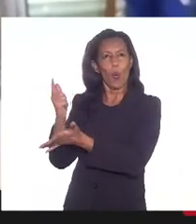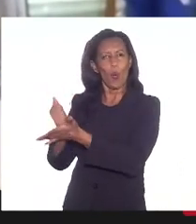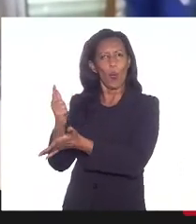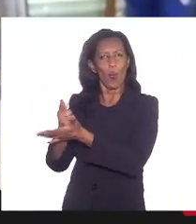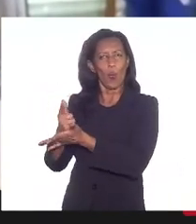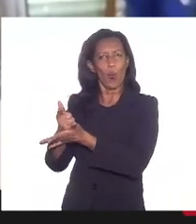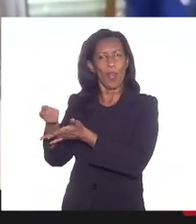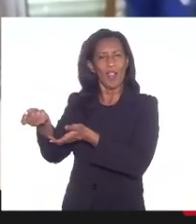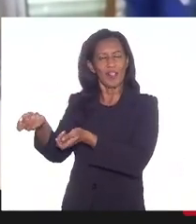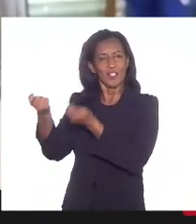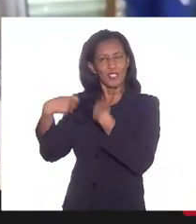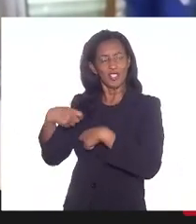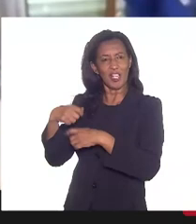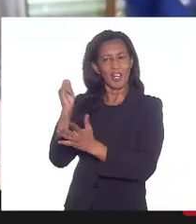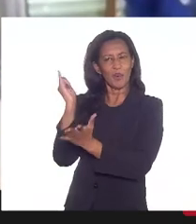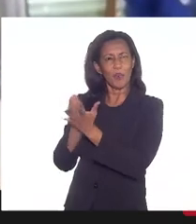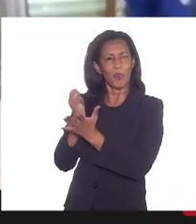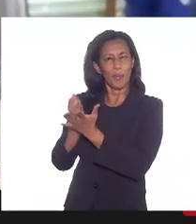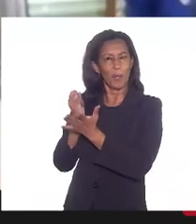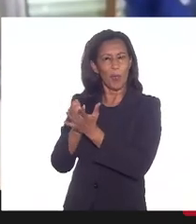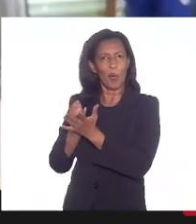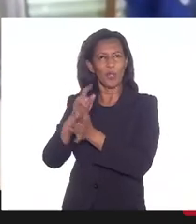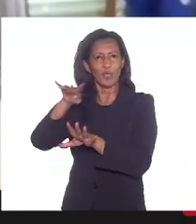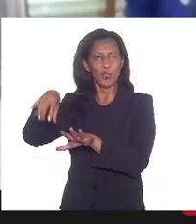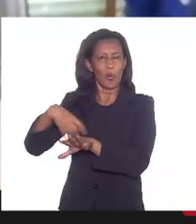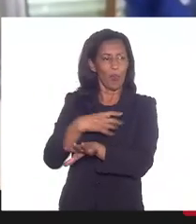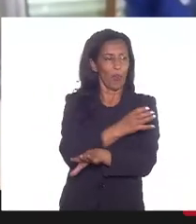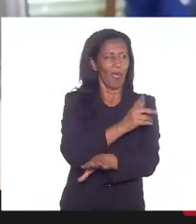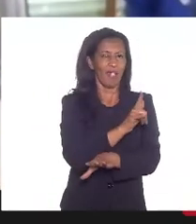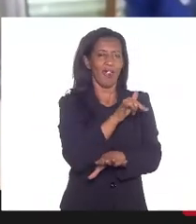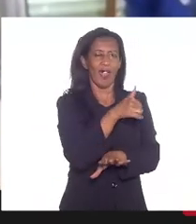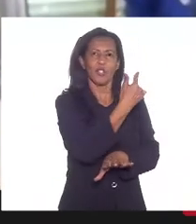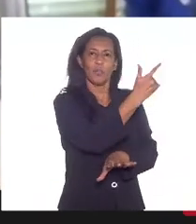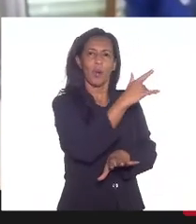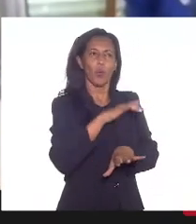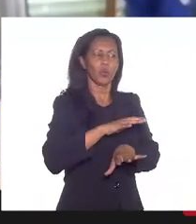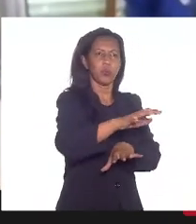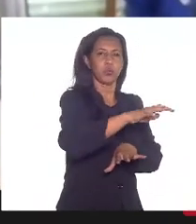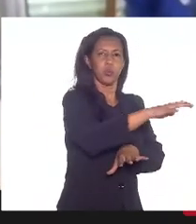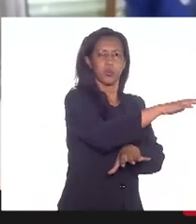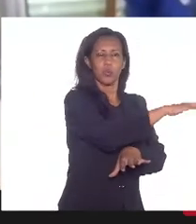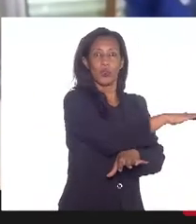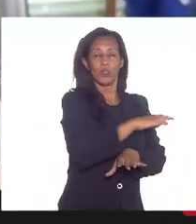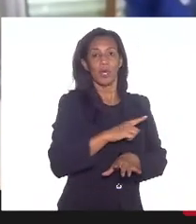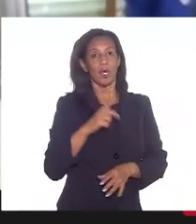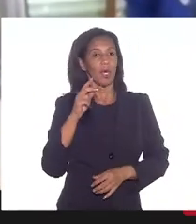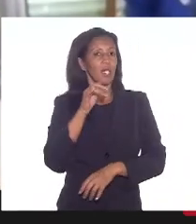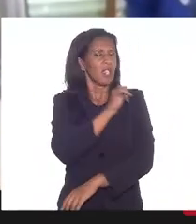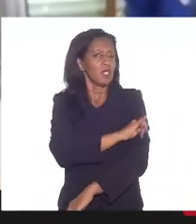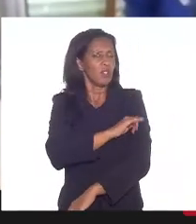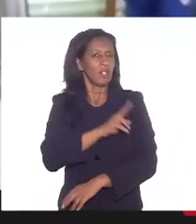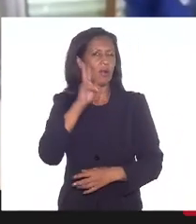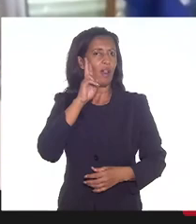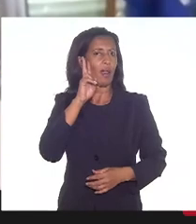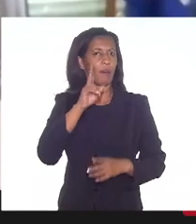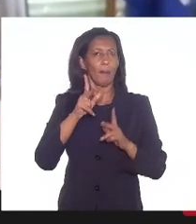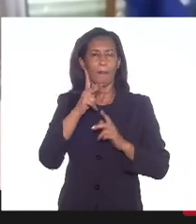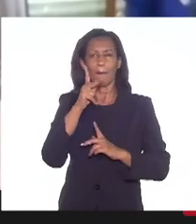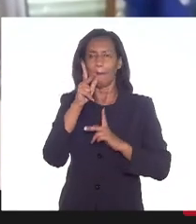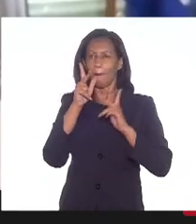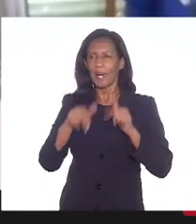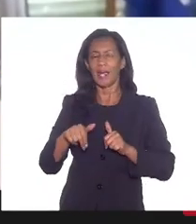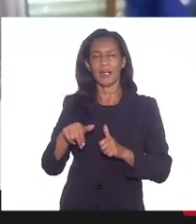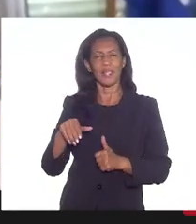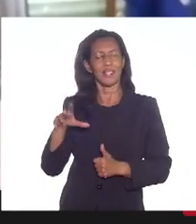subsídios para a gente poder levar gás a outras regiões. O Rio de Janeiro é um estado que lembra muito Chile, é um estado que é muito